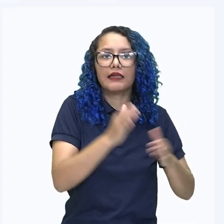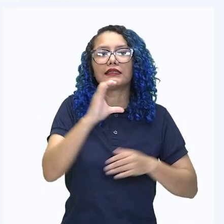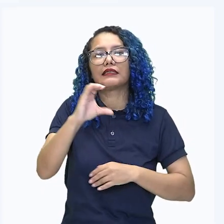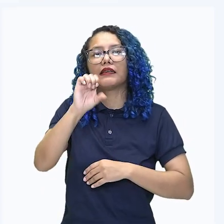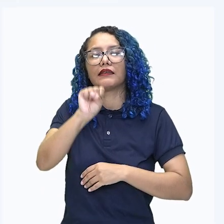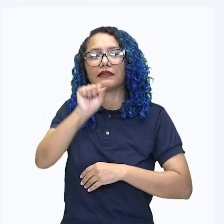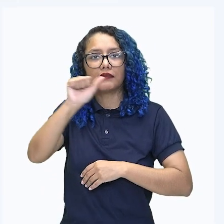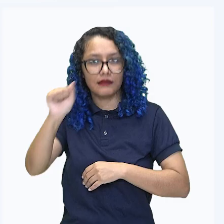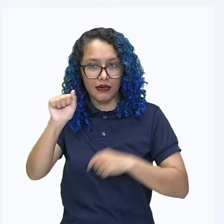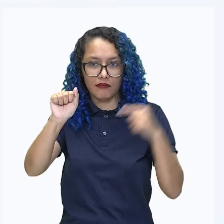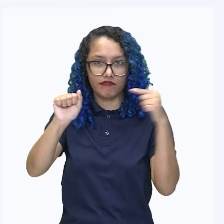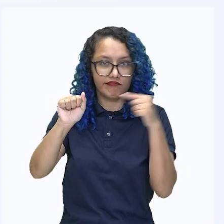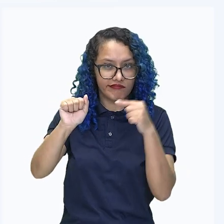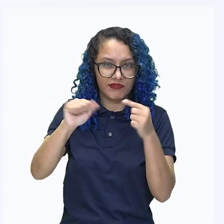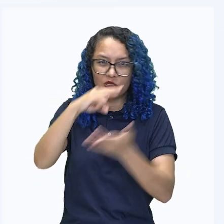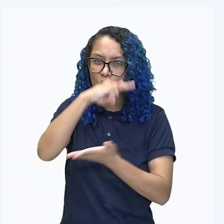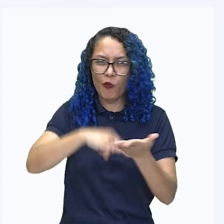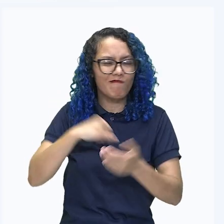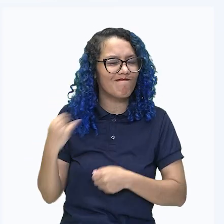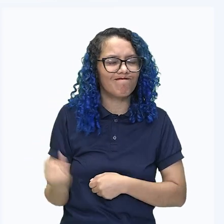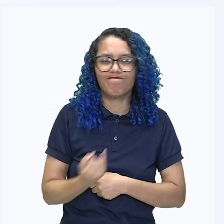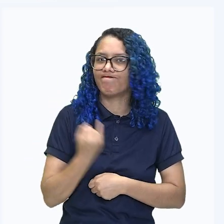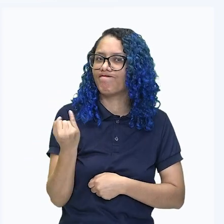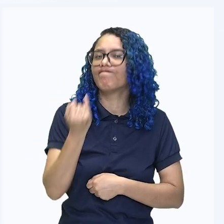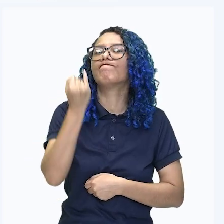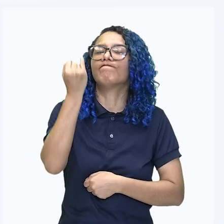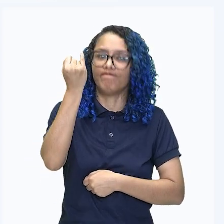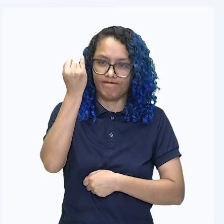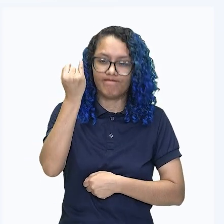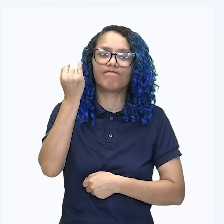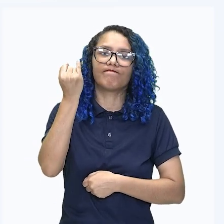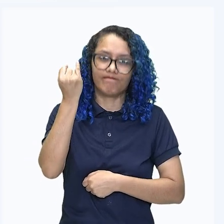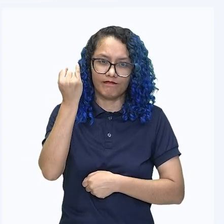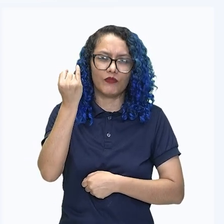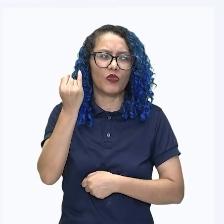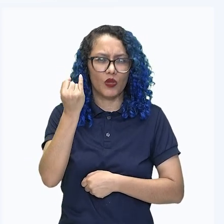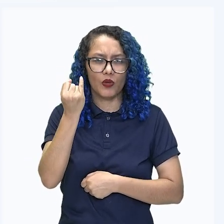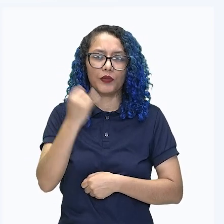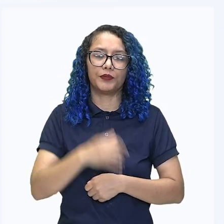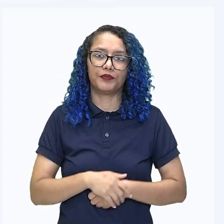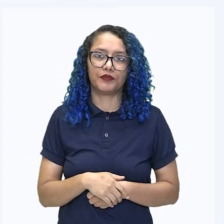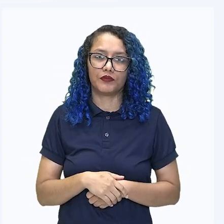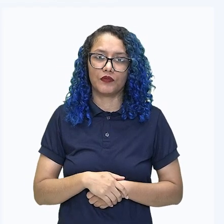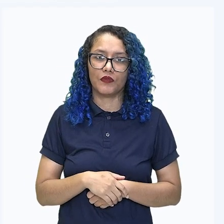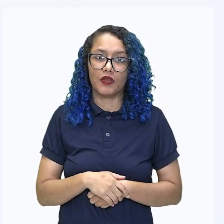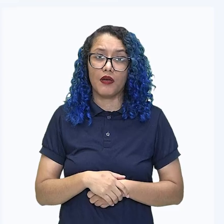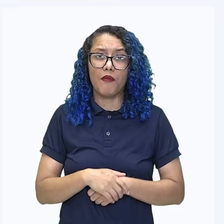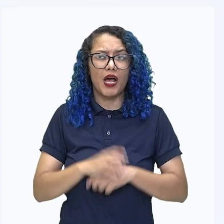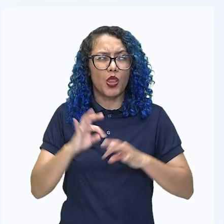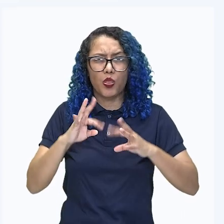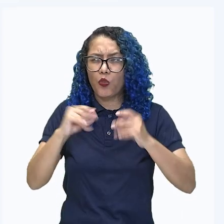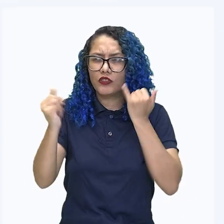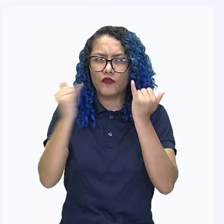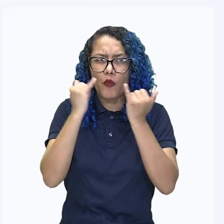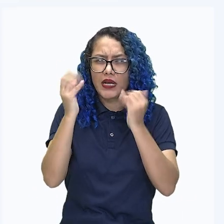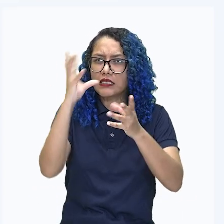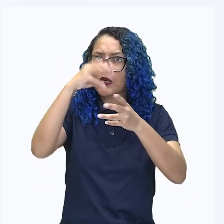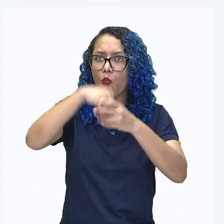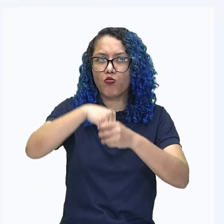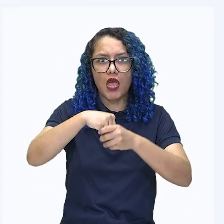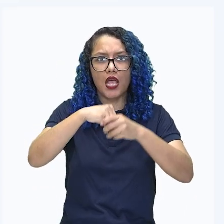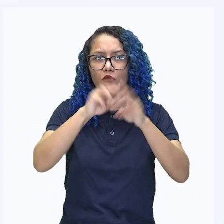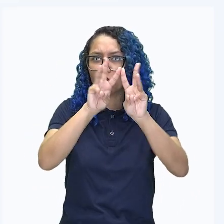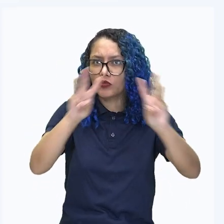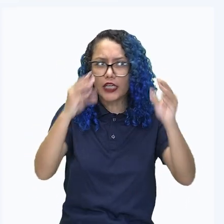Guardem esse nome. Esse documento é essencial para todo tipo de movimentação e alimentação que vão ser feita dentro do